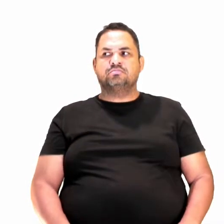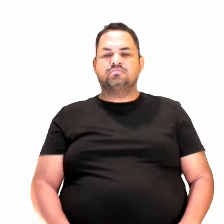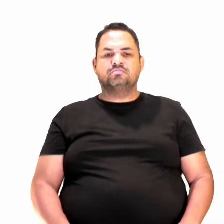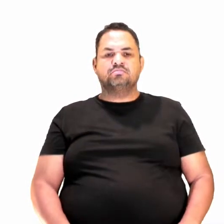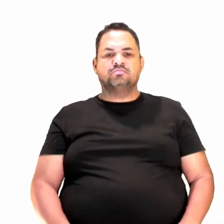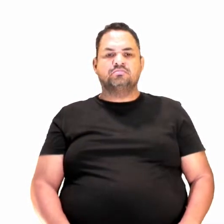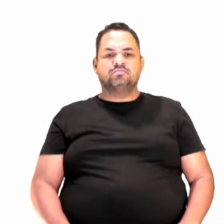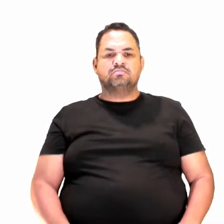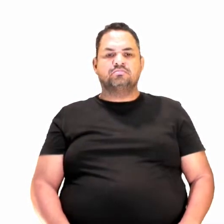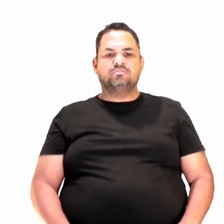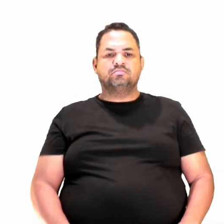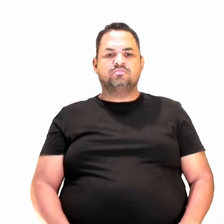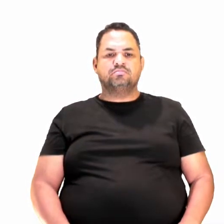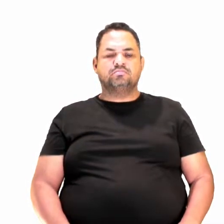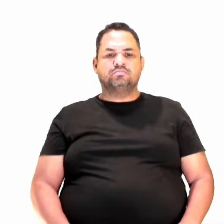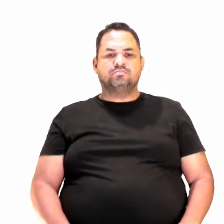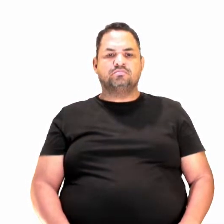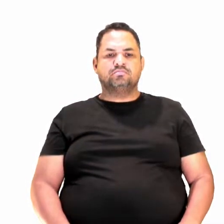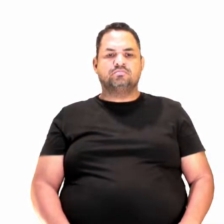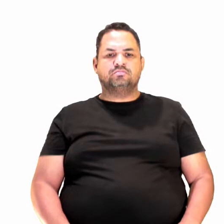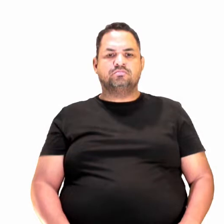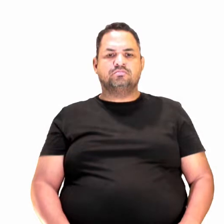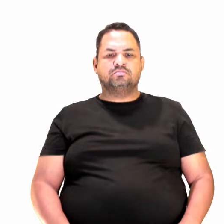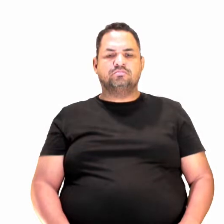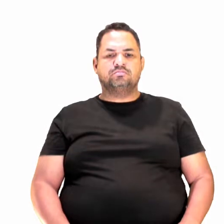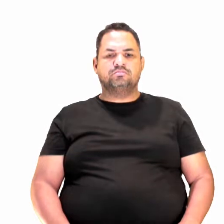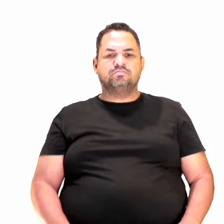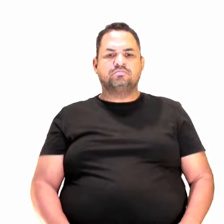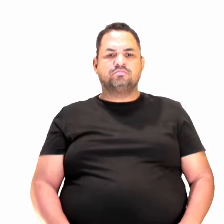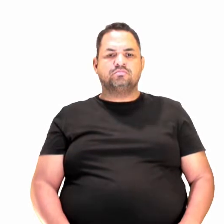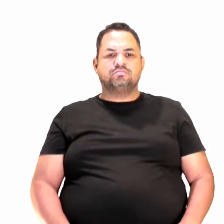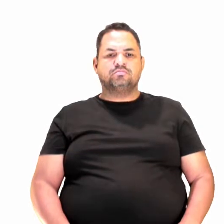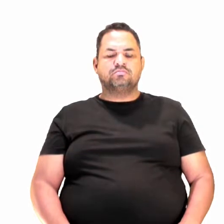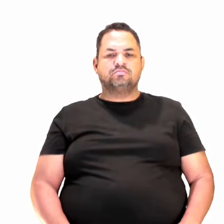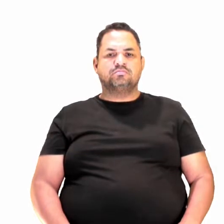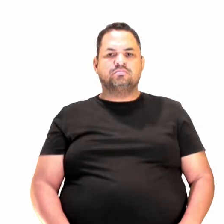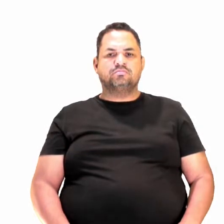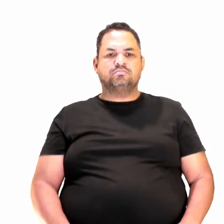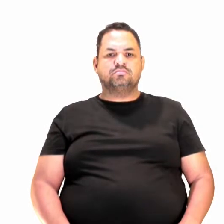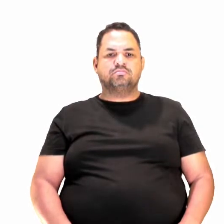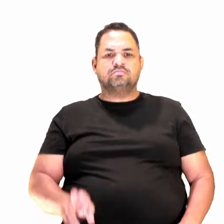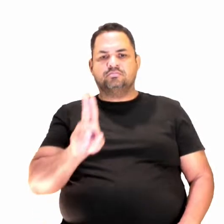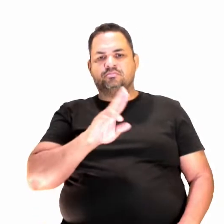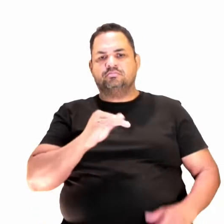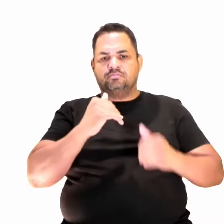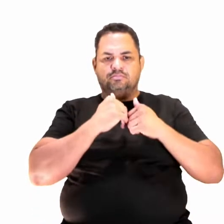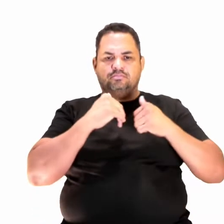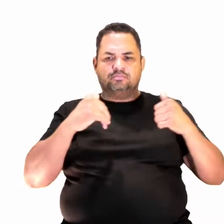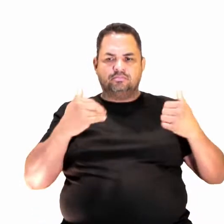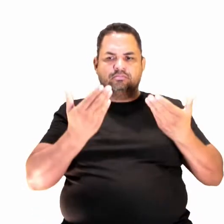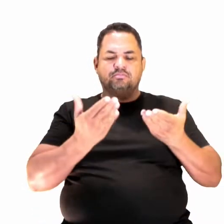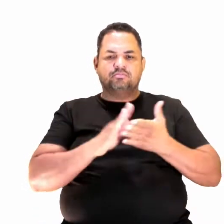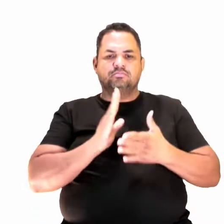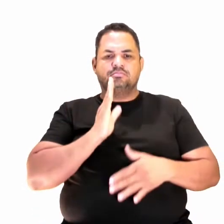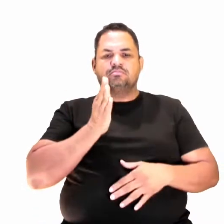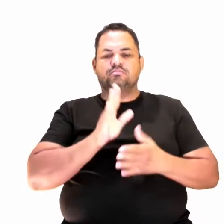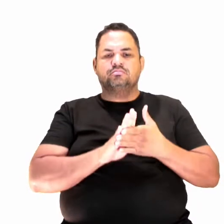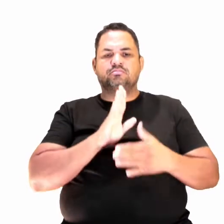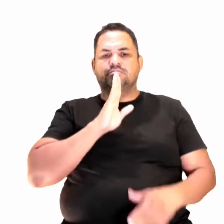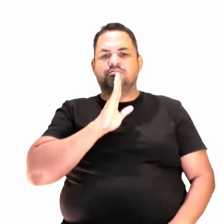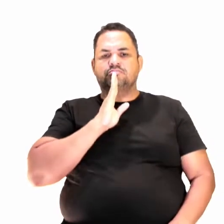Então, temos o Dub e a Rosa como duas pessoas na conversa. Então, sou